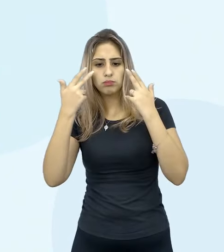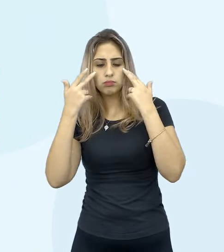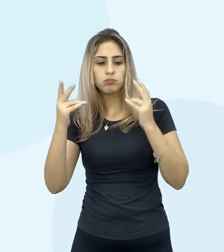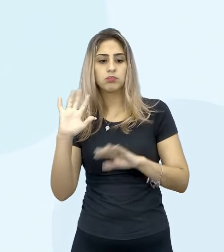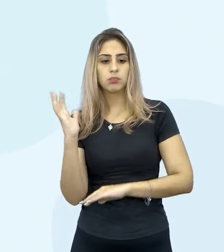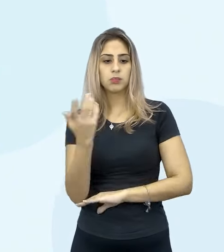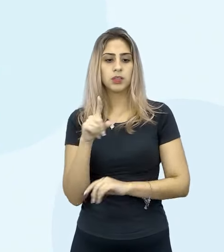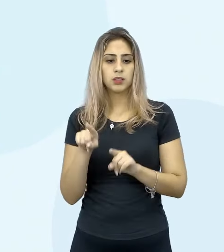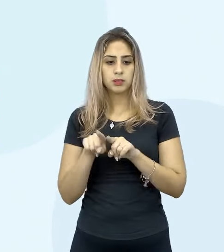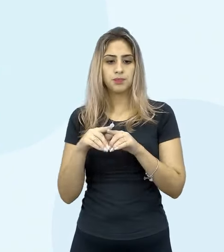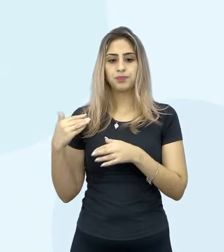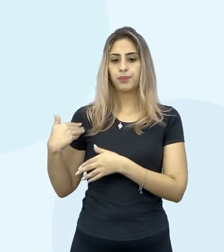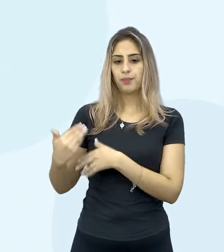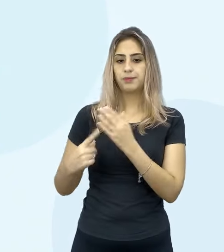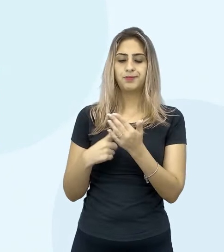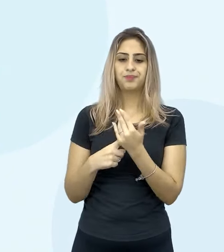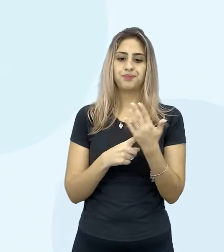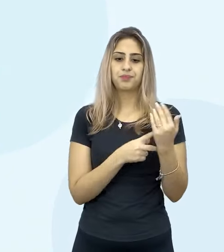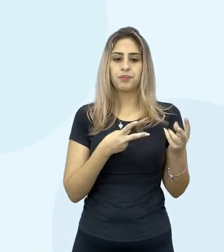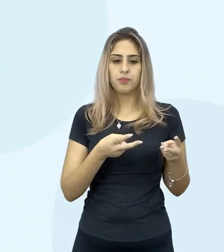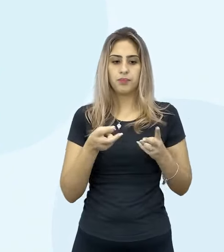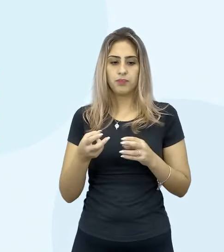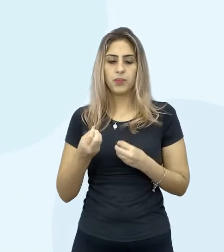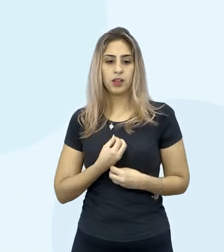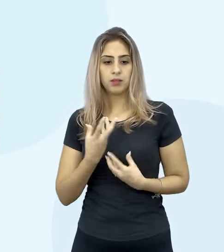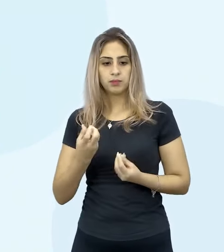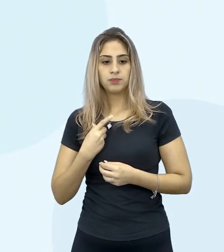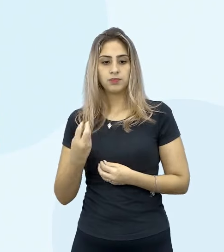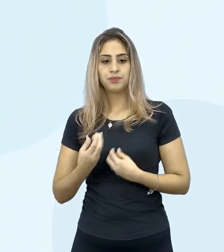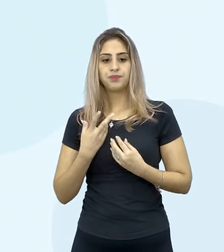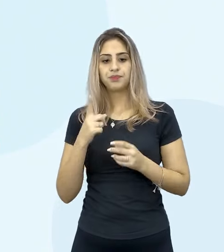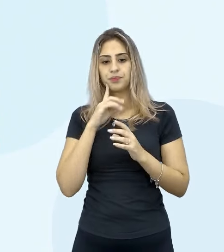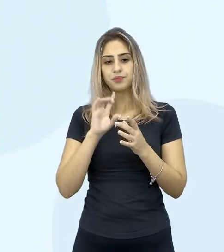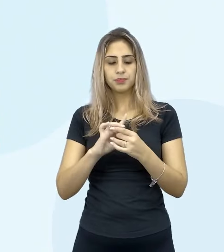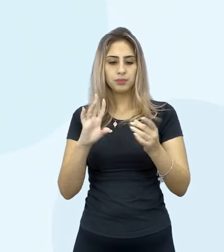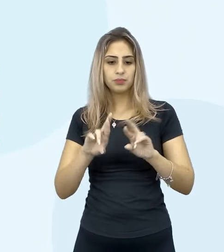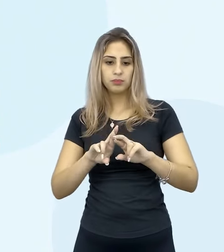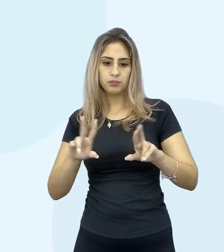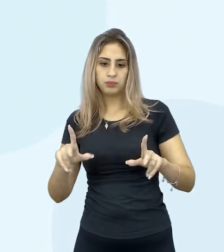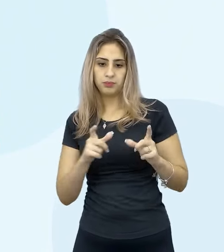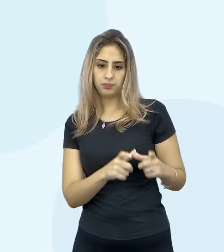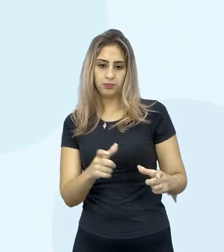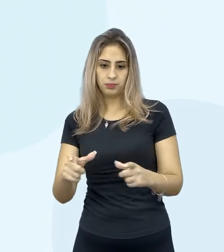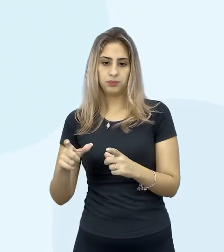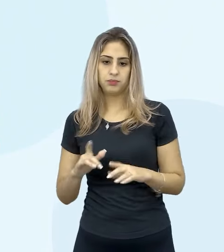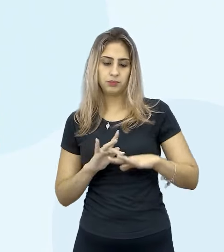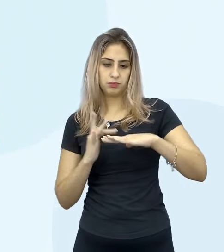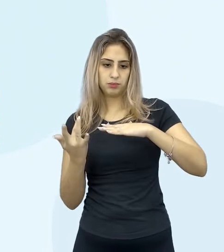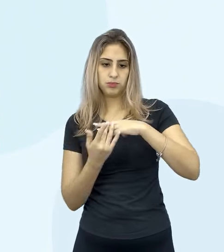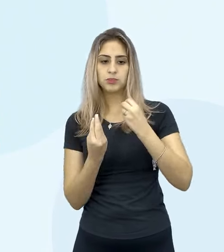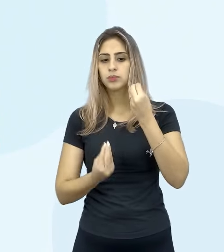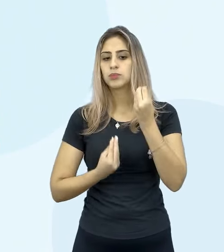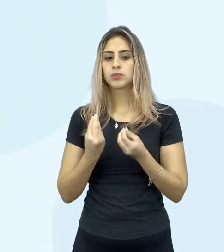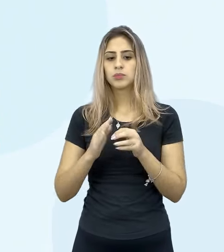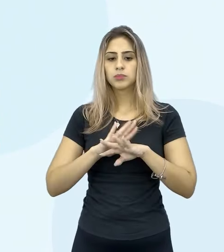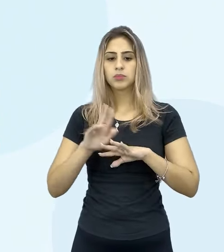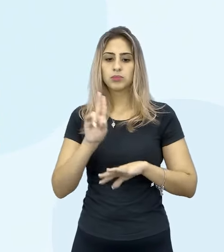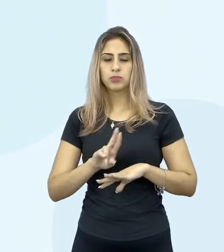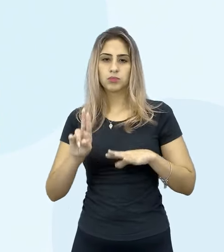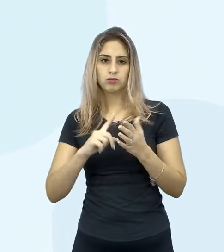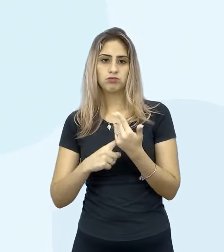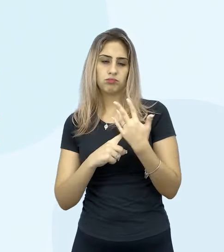ou de processos tecnológicos, considerando dados e informações disponíveis em diferentes mídias, com ou sem o uso